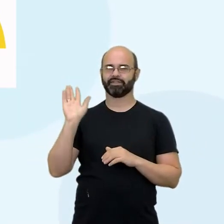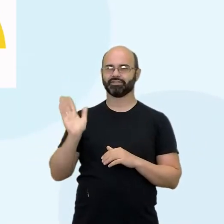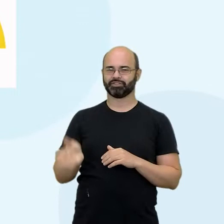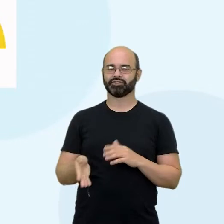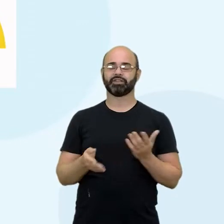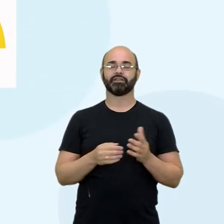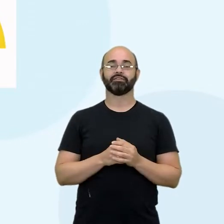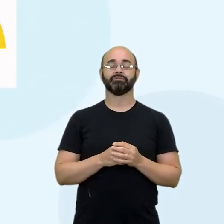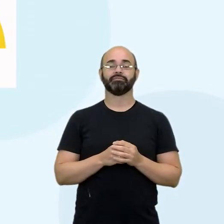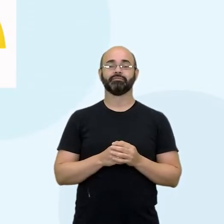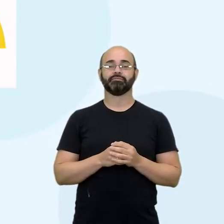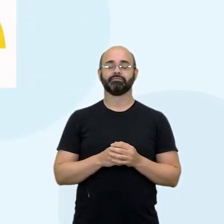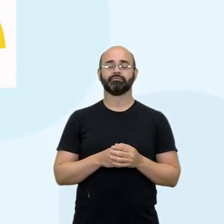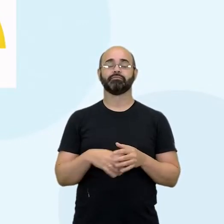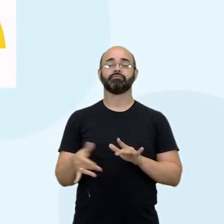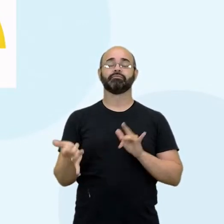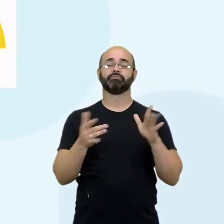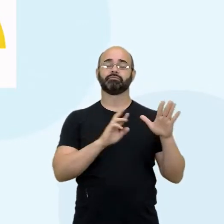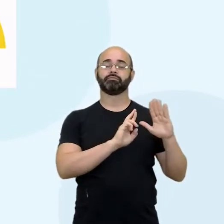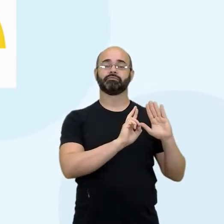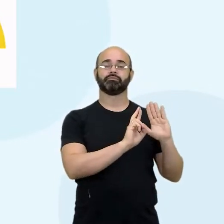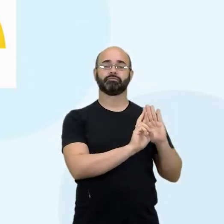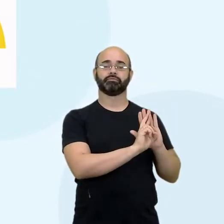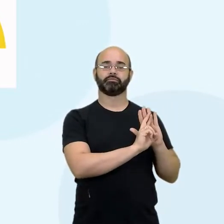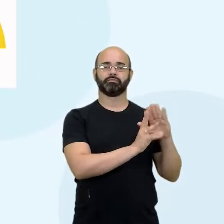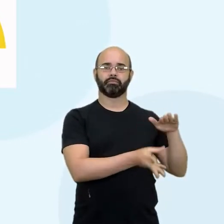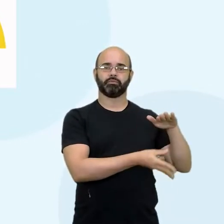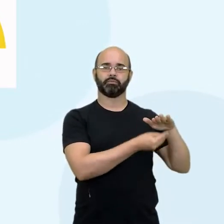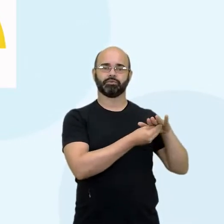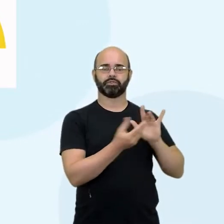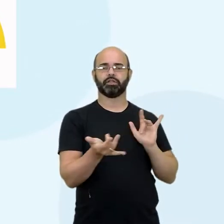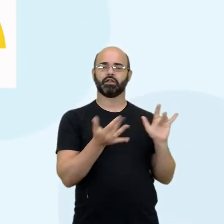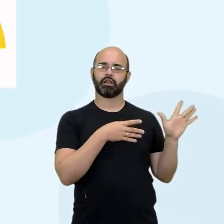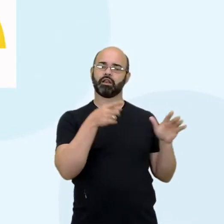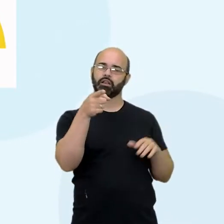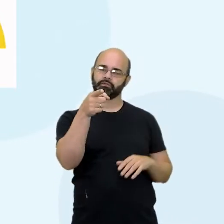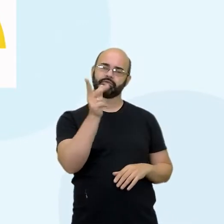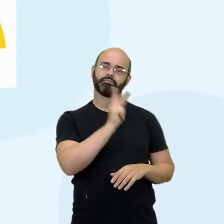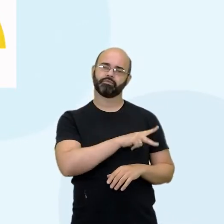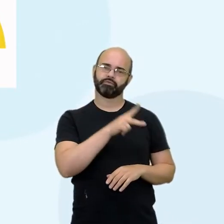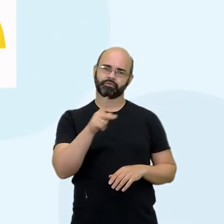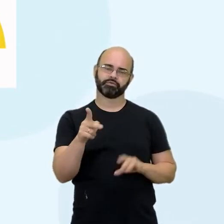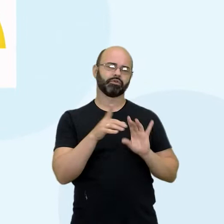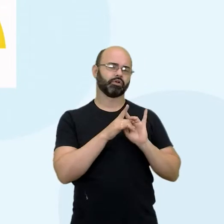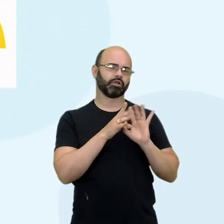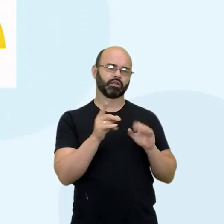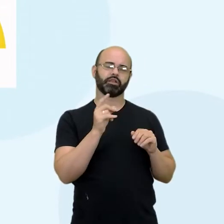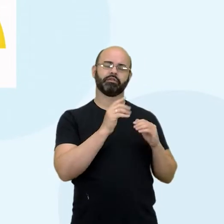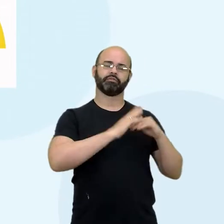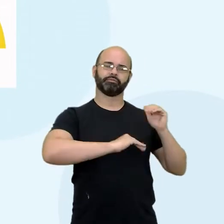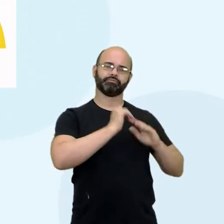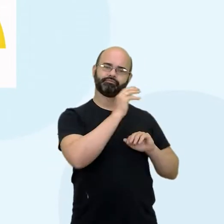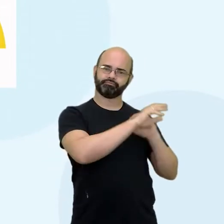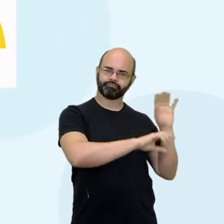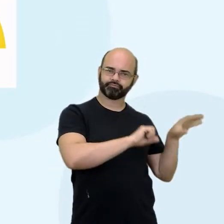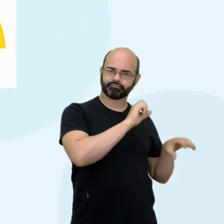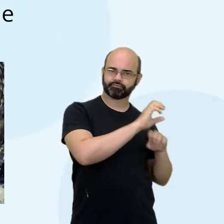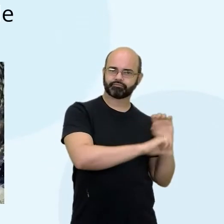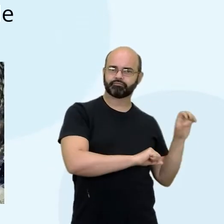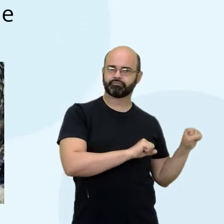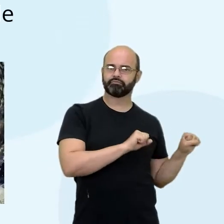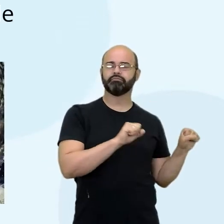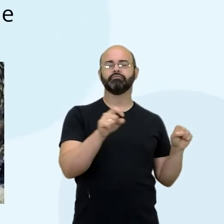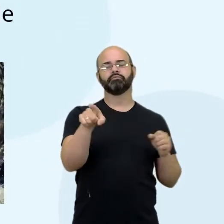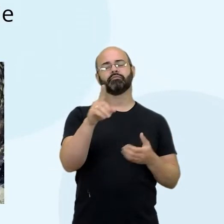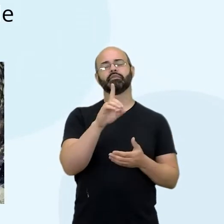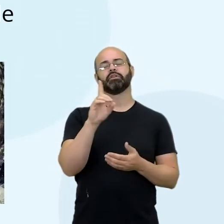disponíveis para os professores no repositório, então vocês podem ali pegar as habilidades, professores, colocarem em seus